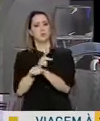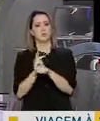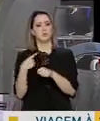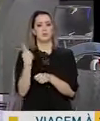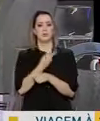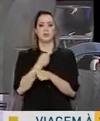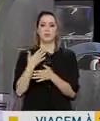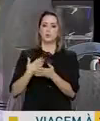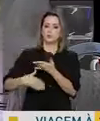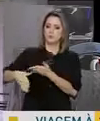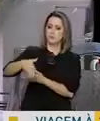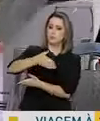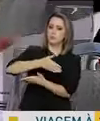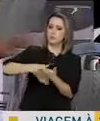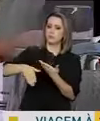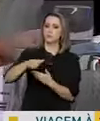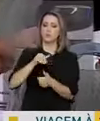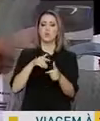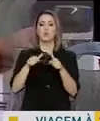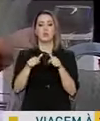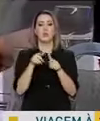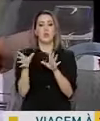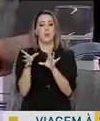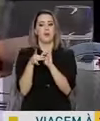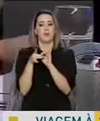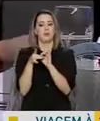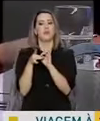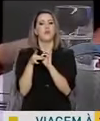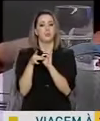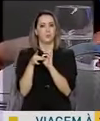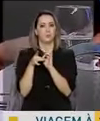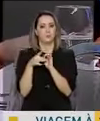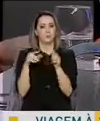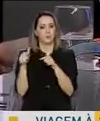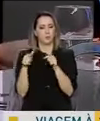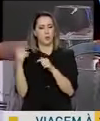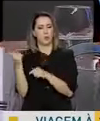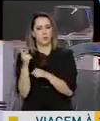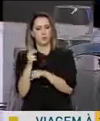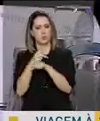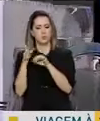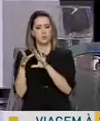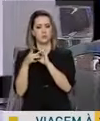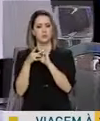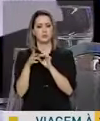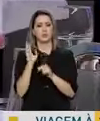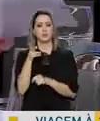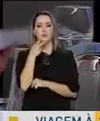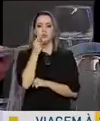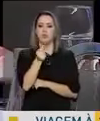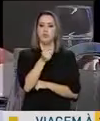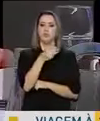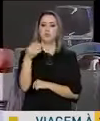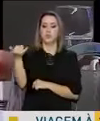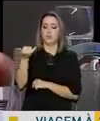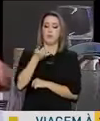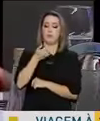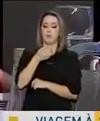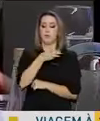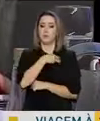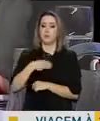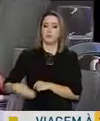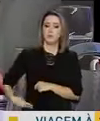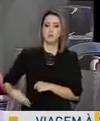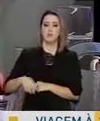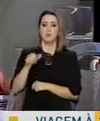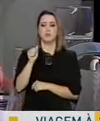que pudéssemos trocar trabalhos conjuntos. E eu quero dizer, fui informado pelo nosso ministro Aloysio Nunes, que já